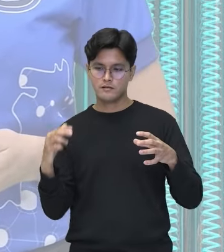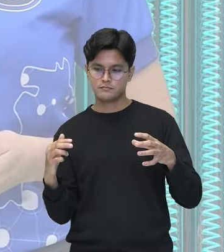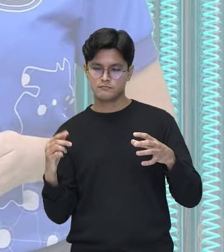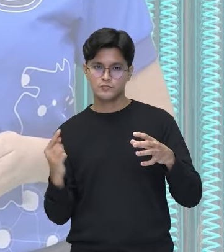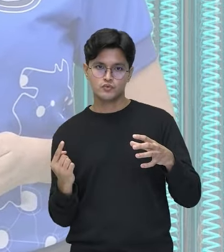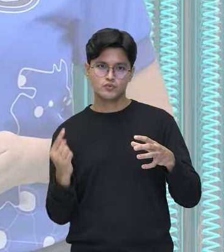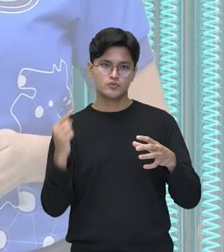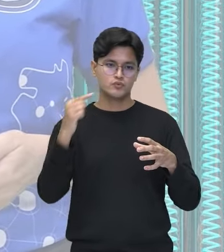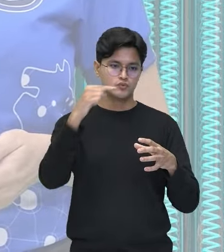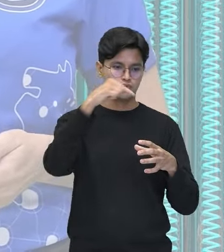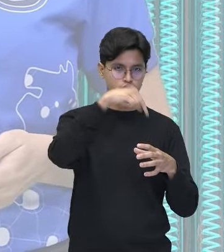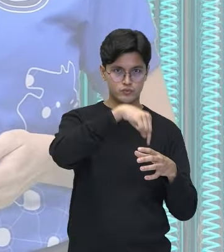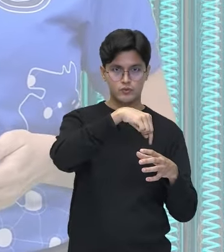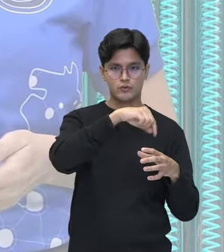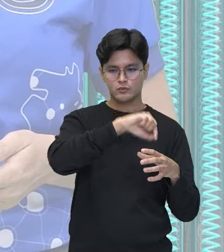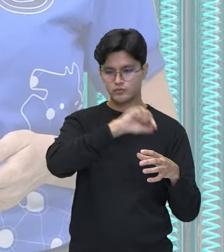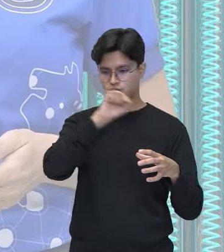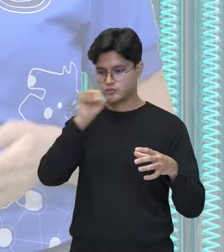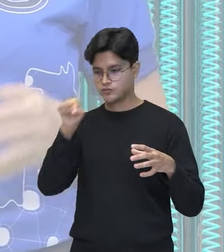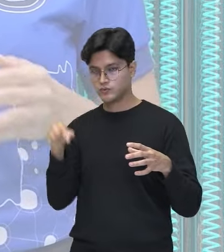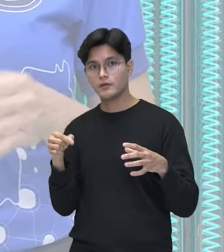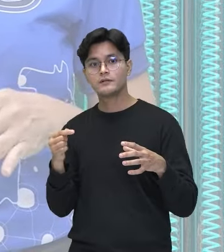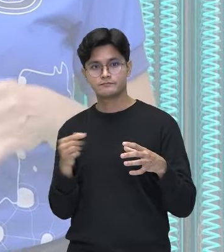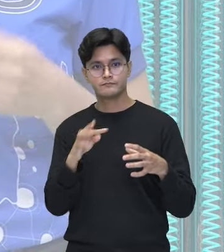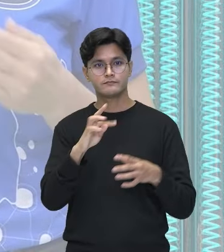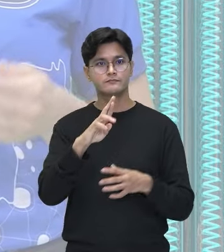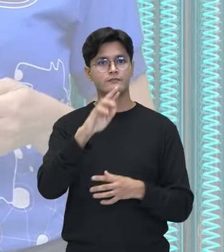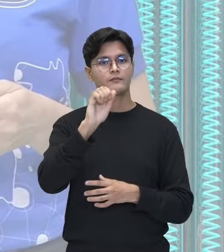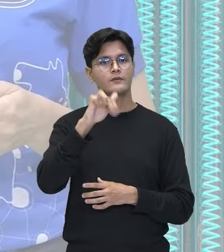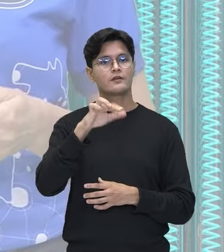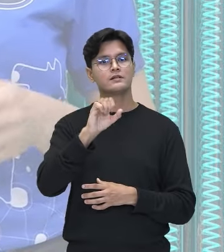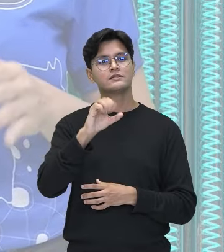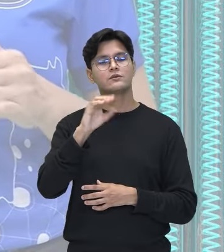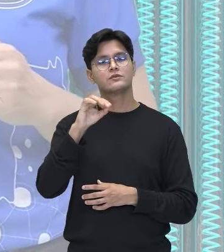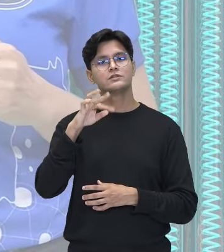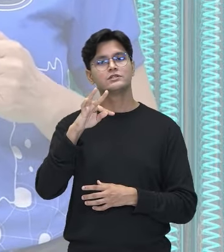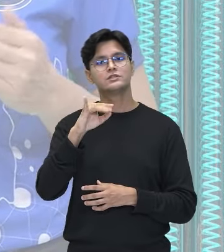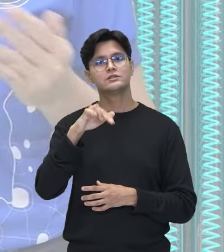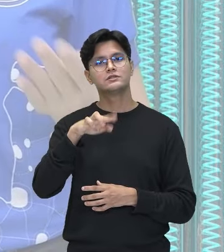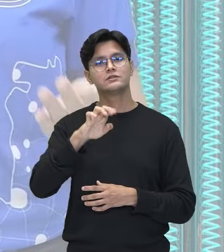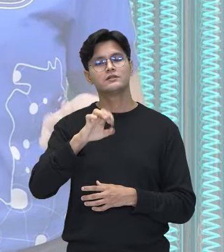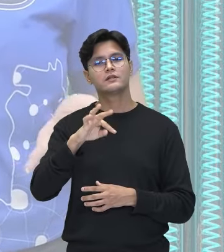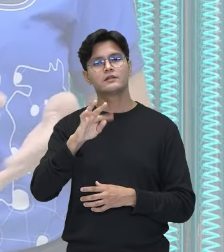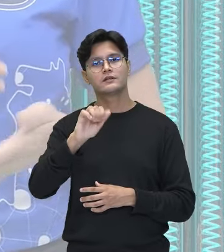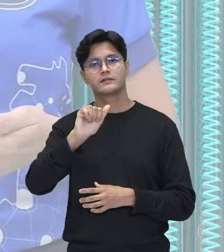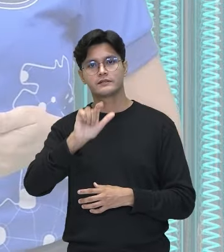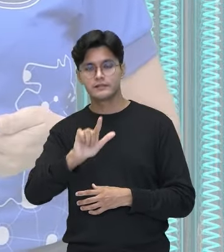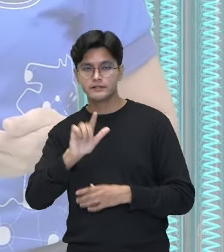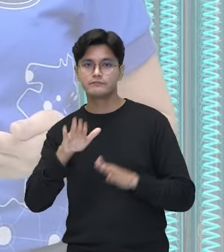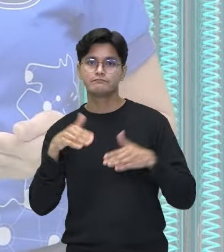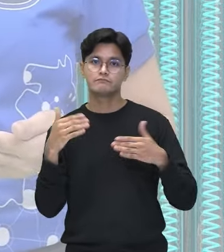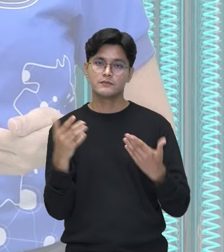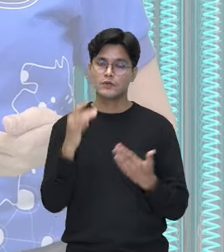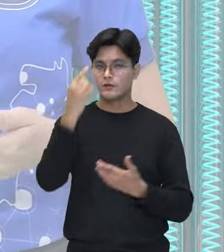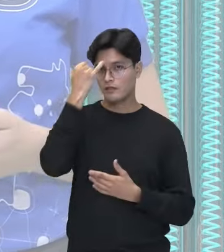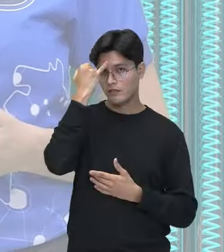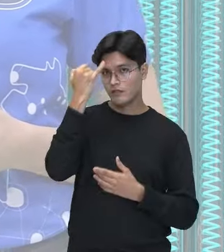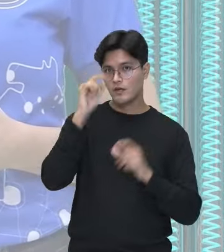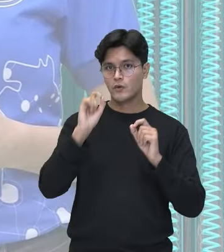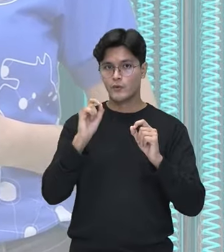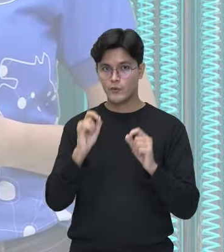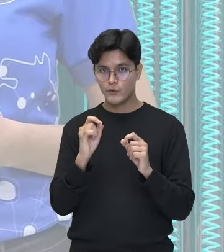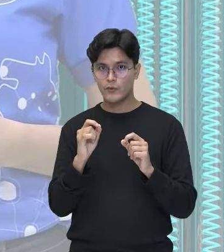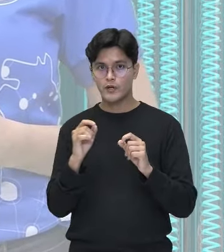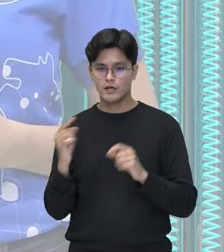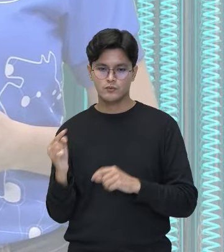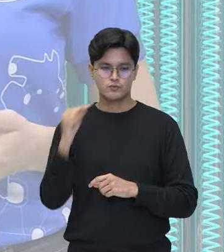continente, ok? Então, o prefixo trans dá essa ideia, através de cruzar ou atravessar para o